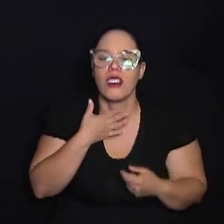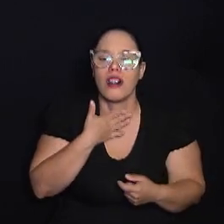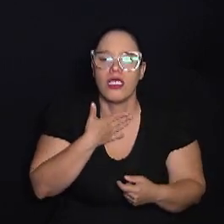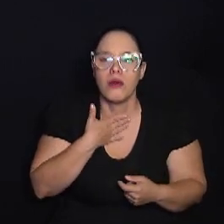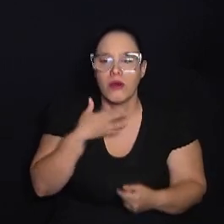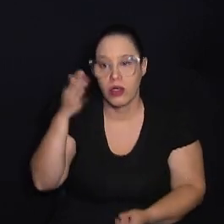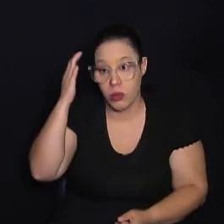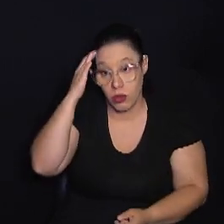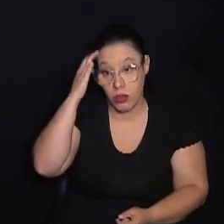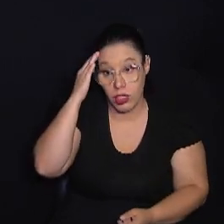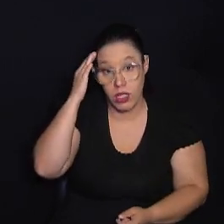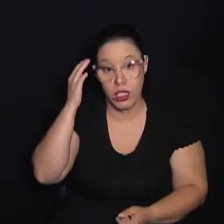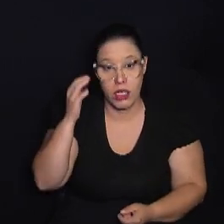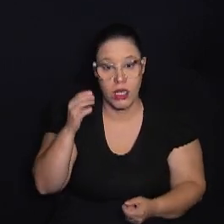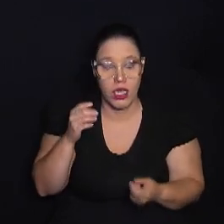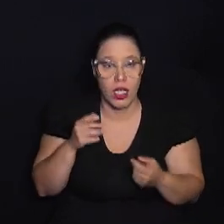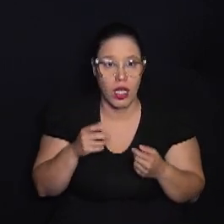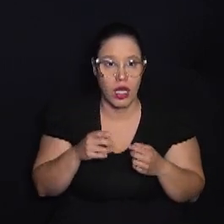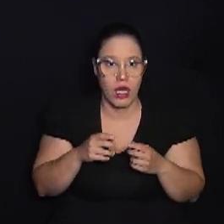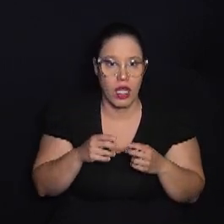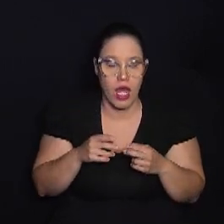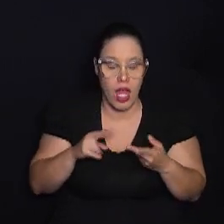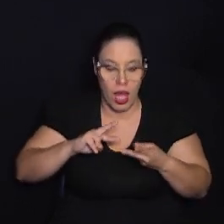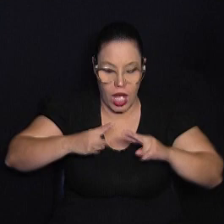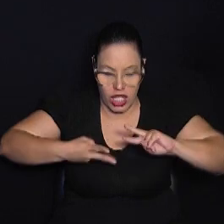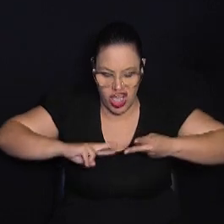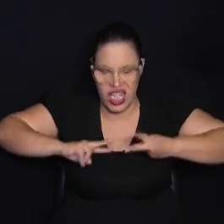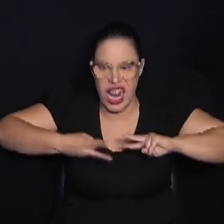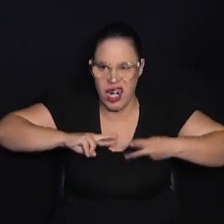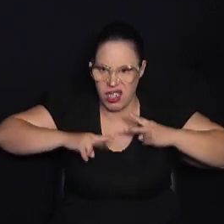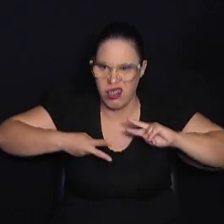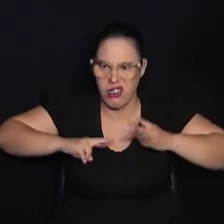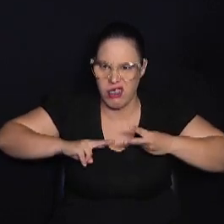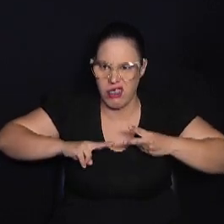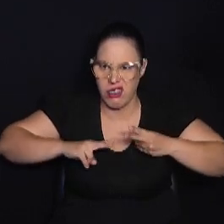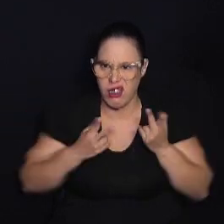maioria deles está ligada aí à genética da pessoa?